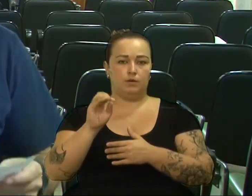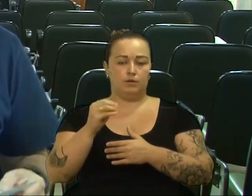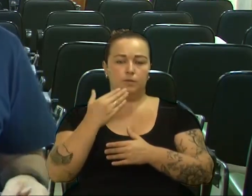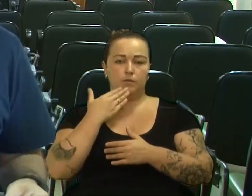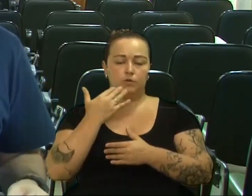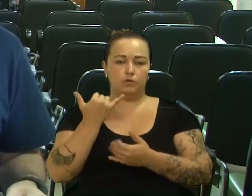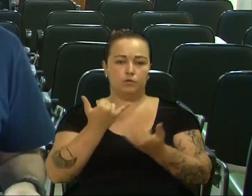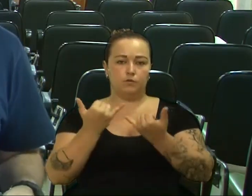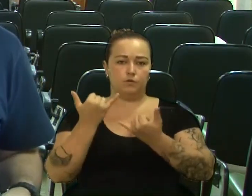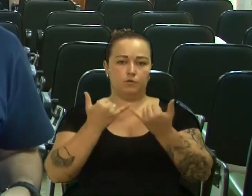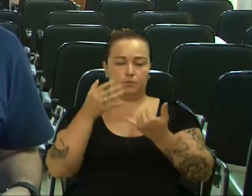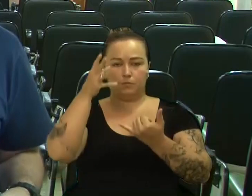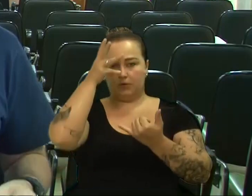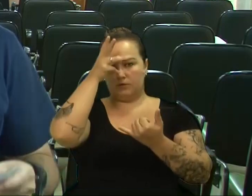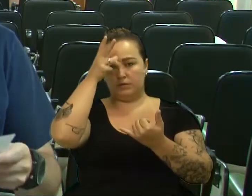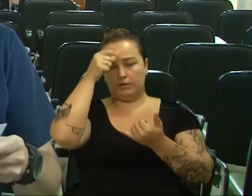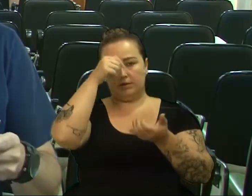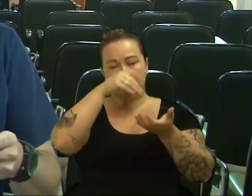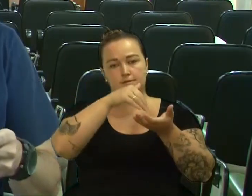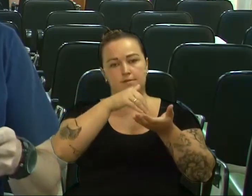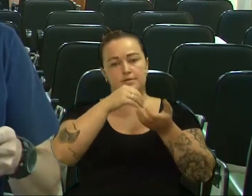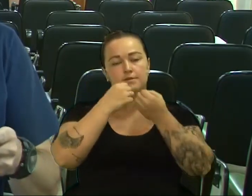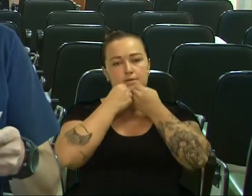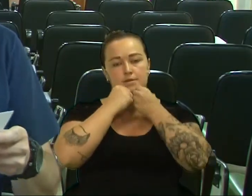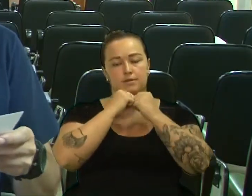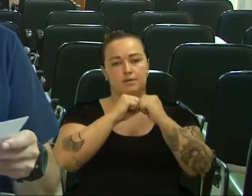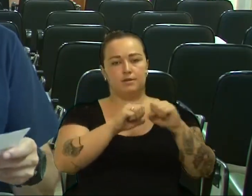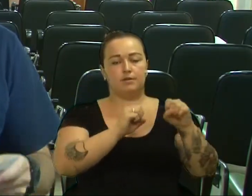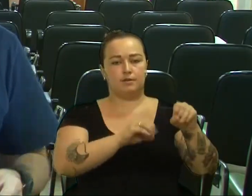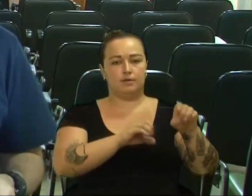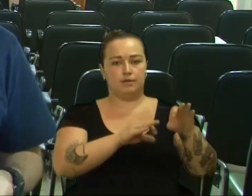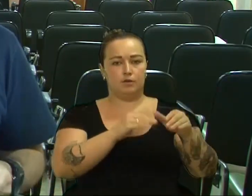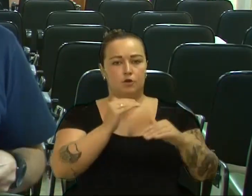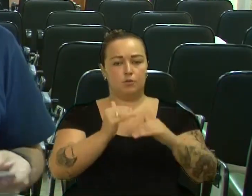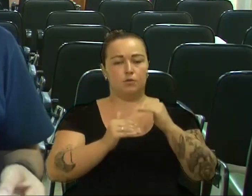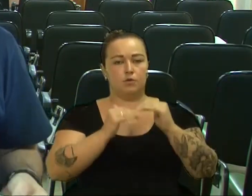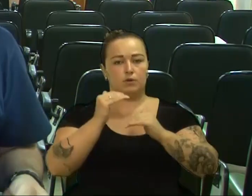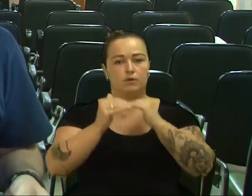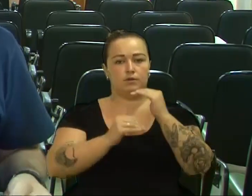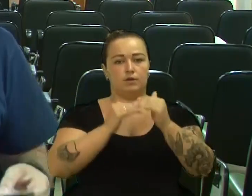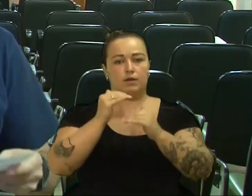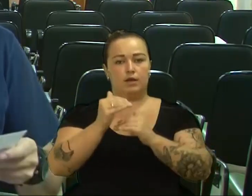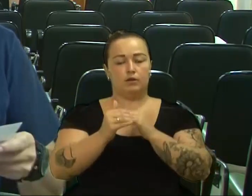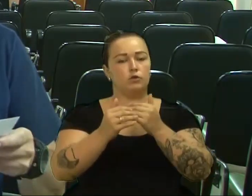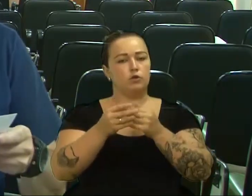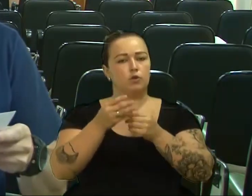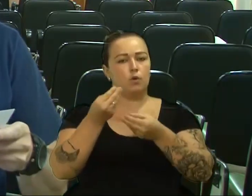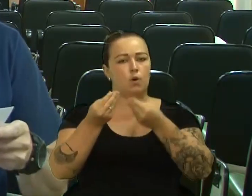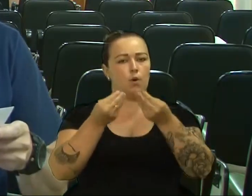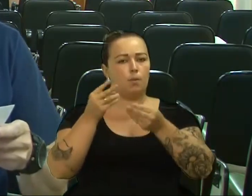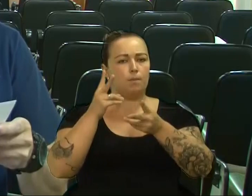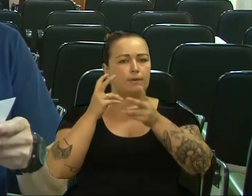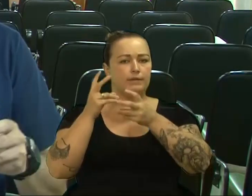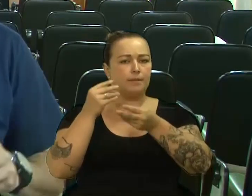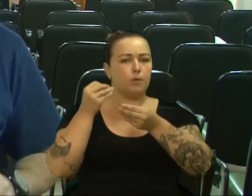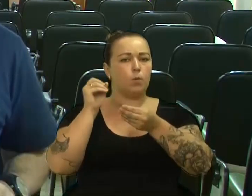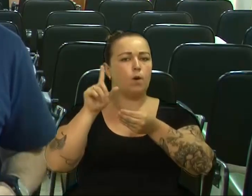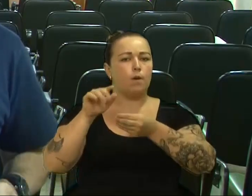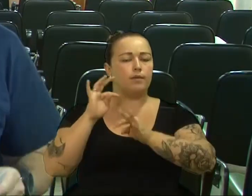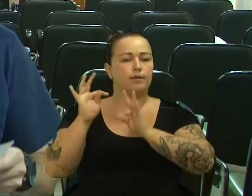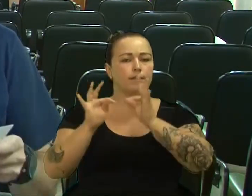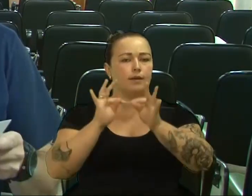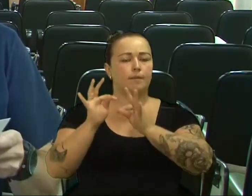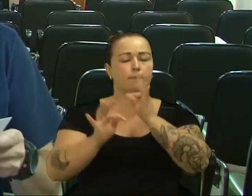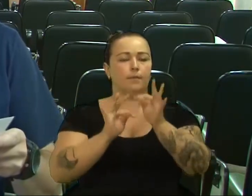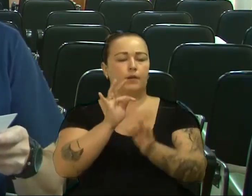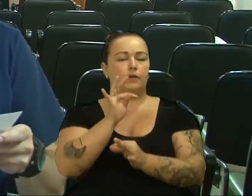solicitando informações à Prefeitura e à Secretaria Municipal de Educação sobre o processo de identificação e encaminhamento para tratamento de